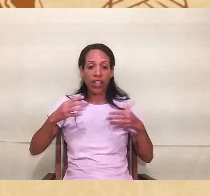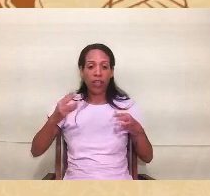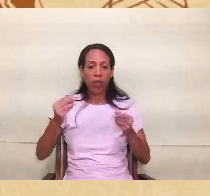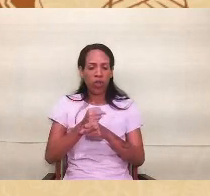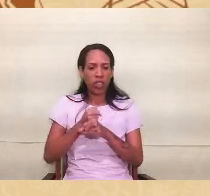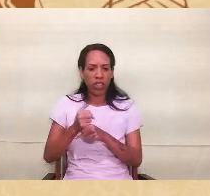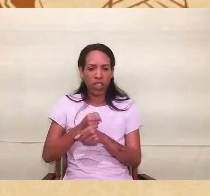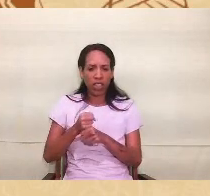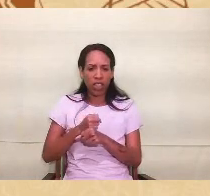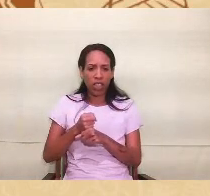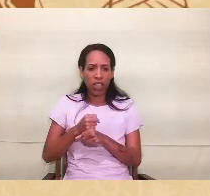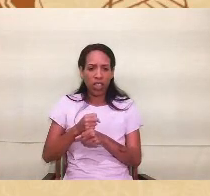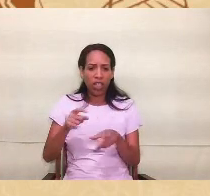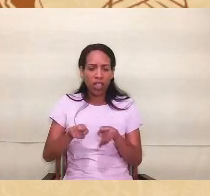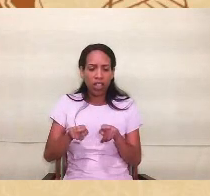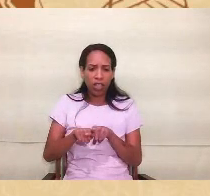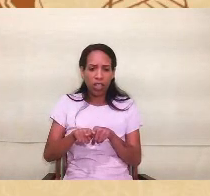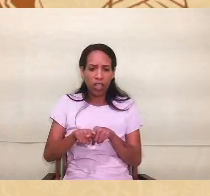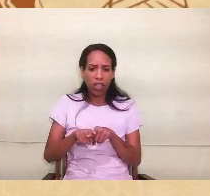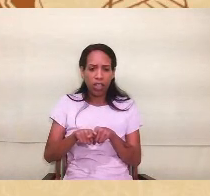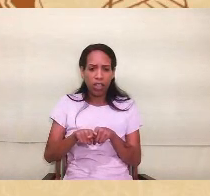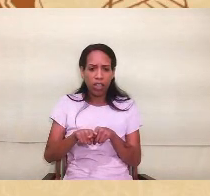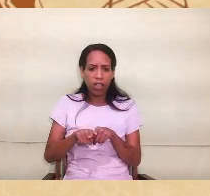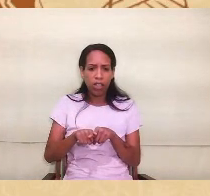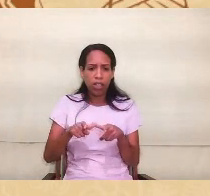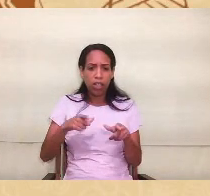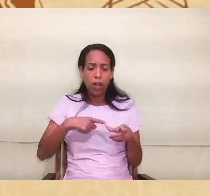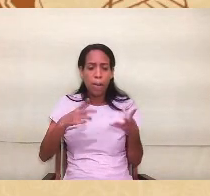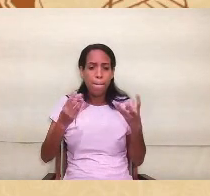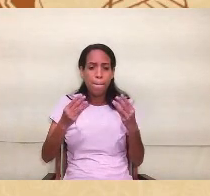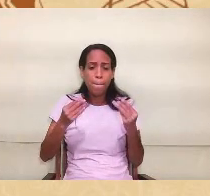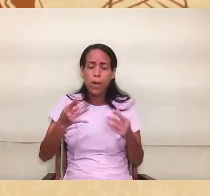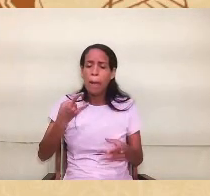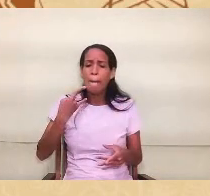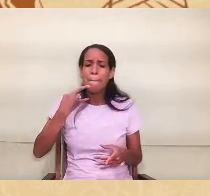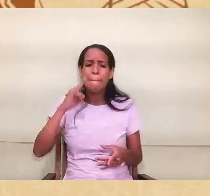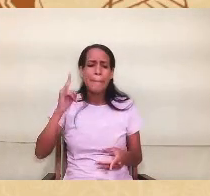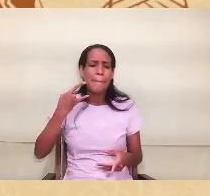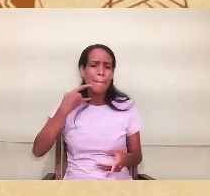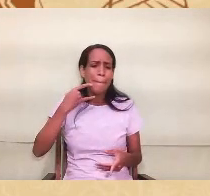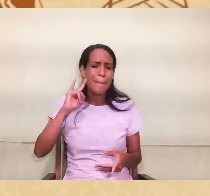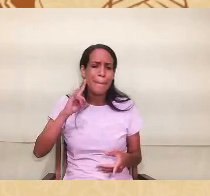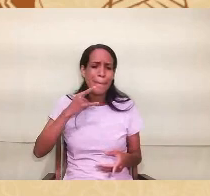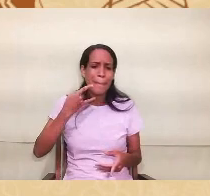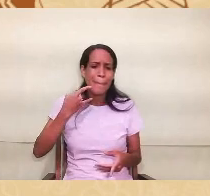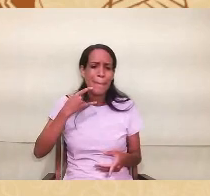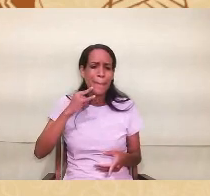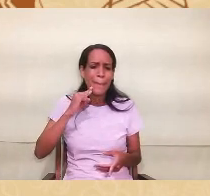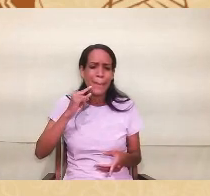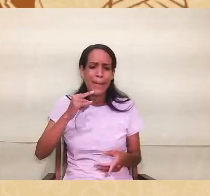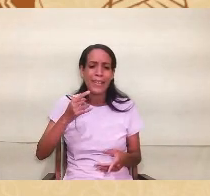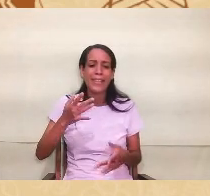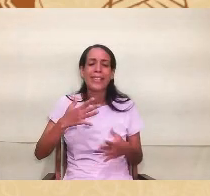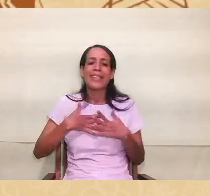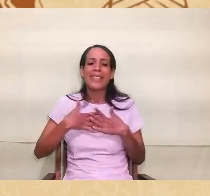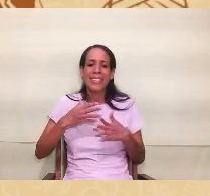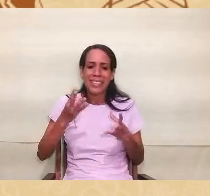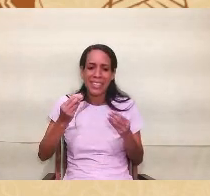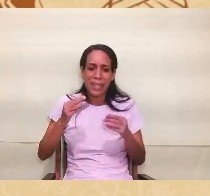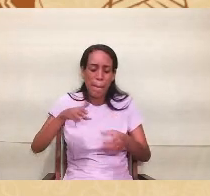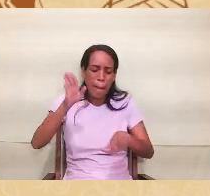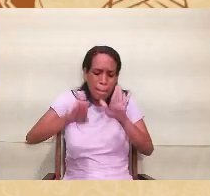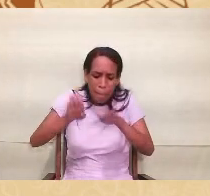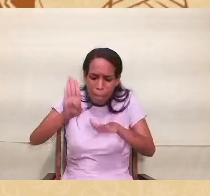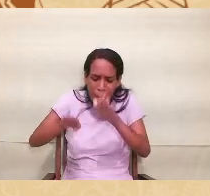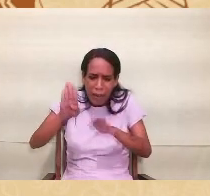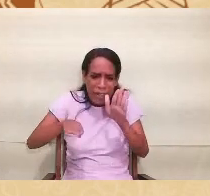puxada do maço de São Sebastião. É muita cachaça, é muita festa, é muito batuque, é